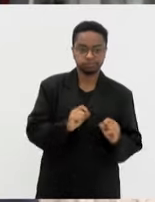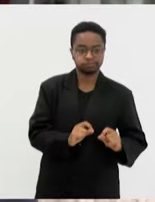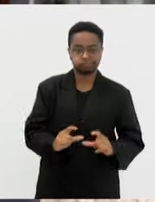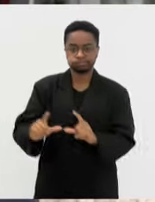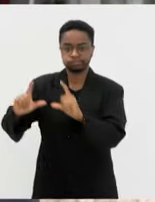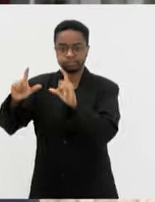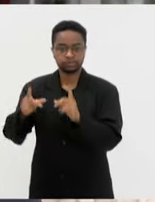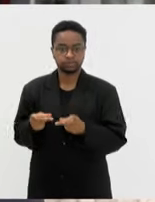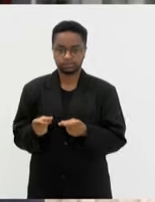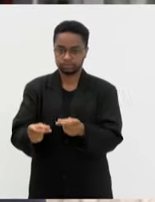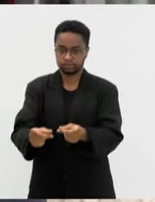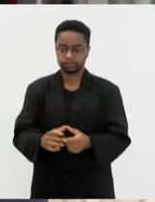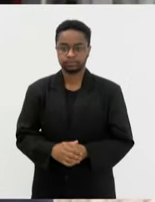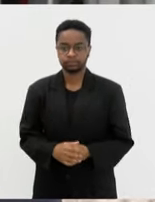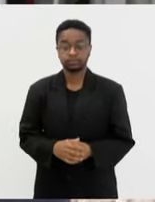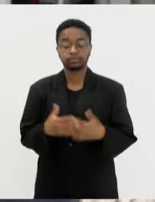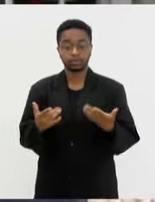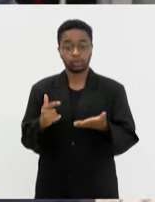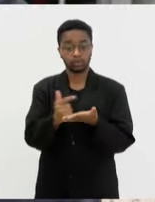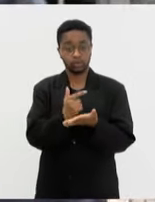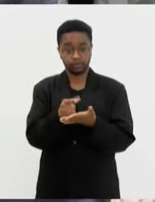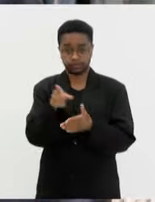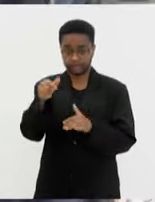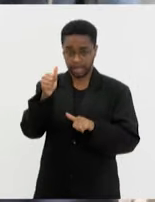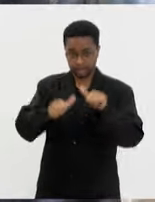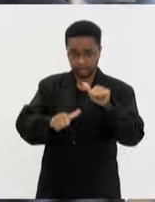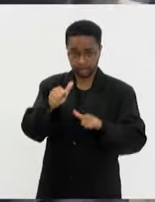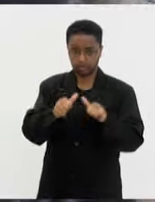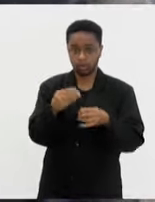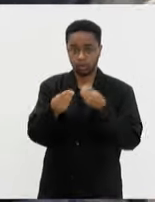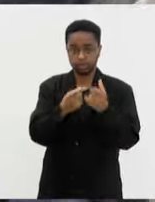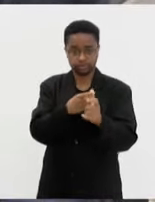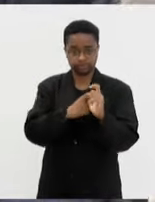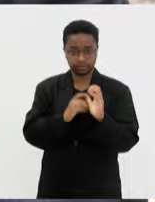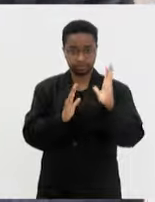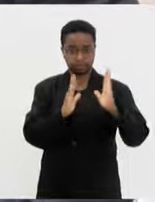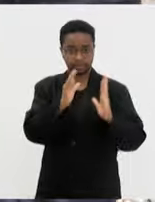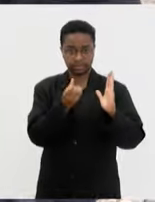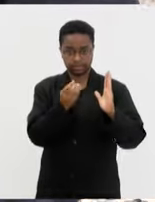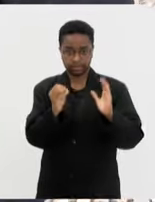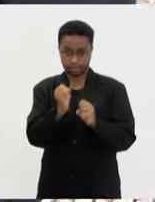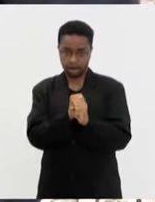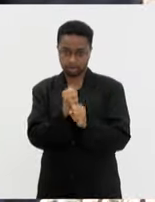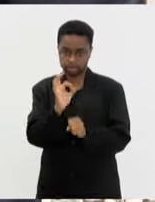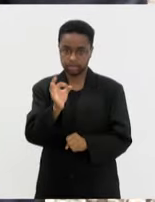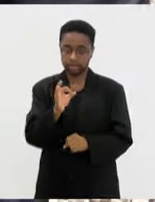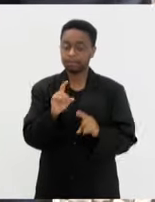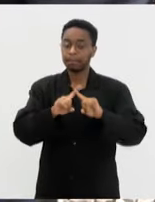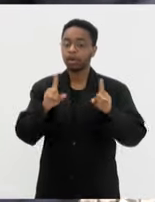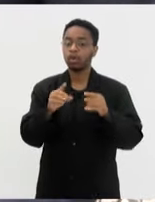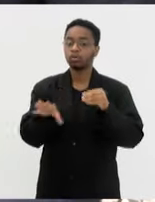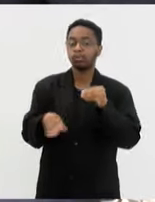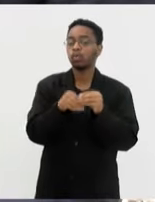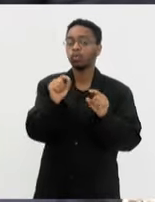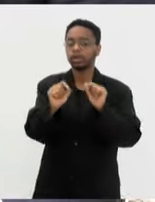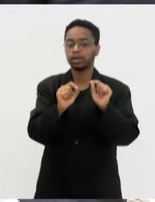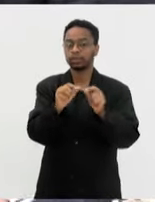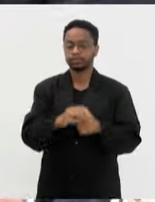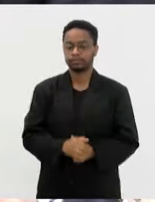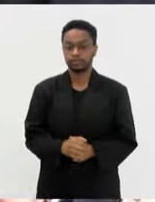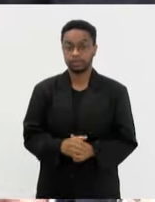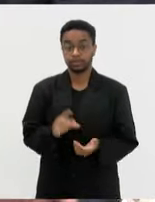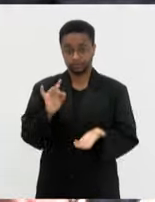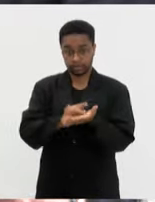forma. Nesse livro, o senhor faz uma análise dessa dívida ao longo dos últimos 60 anos. O que o senhor apresenta nesse livro também? Na realidade, esse livro é